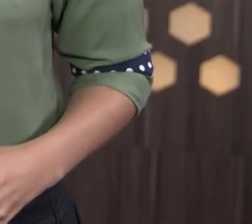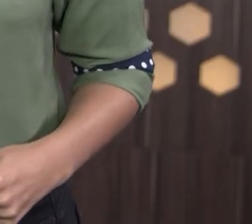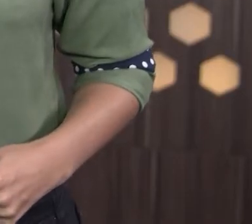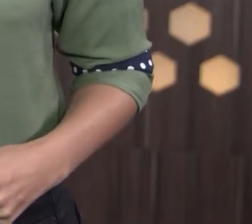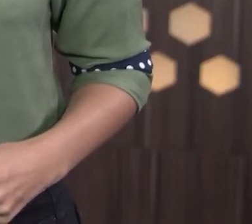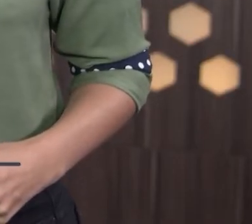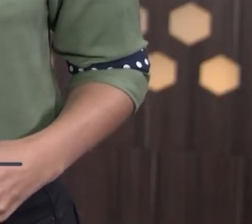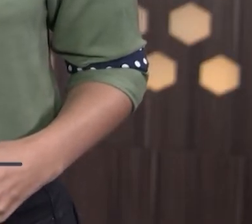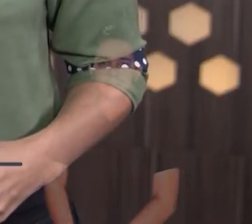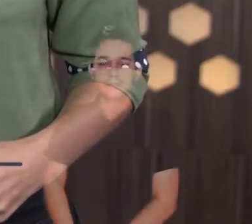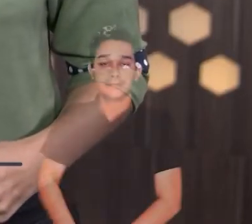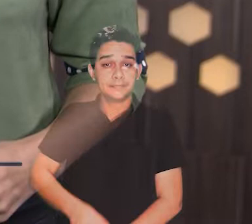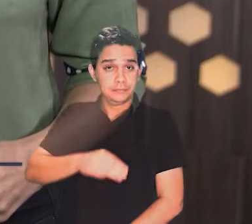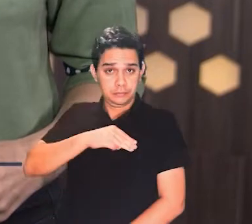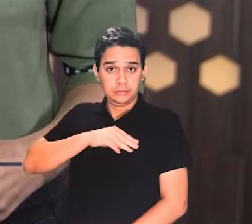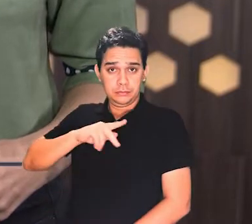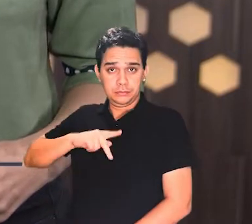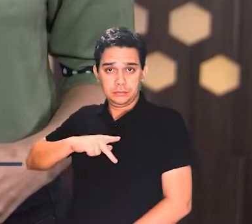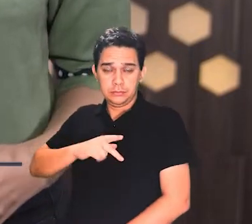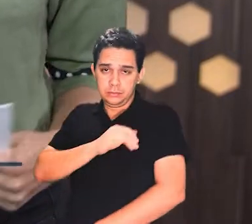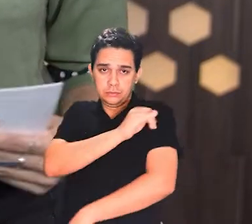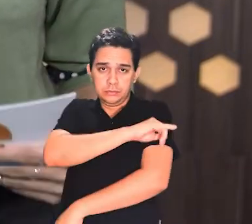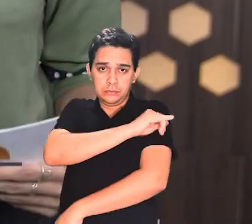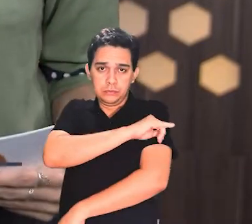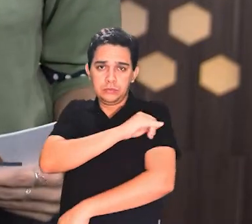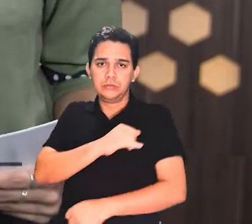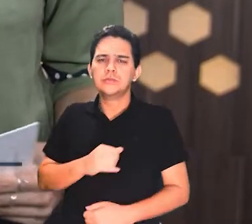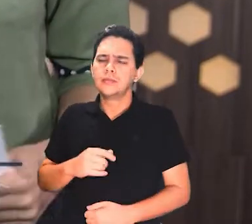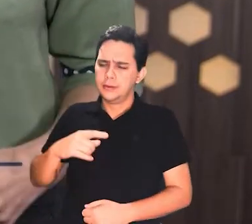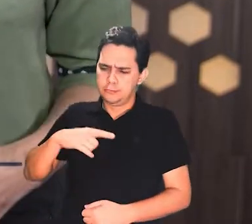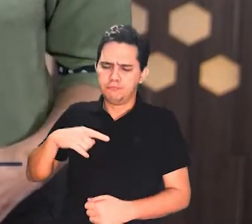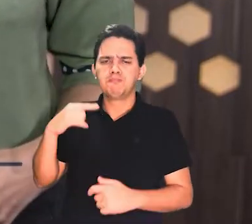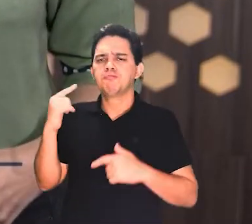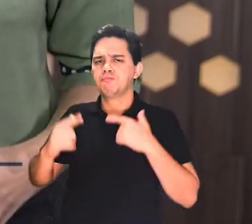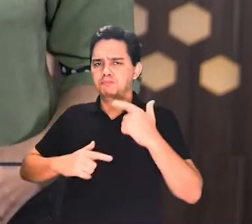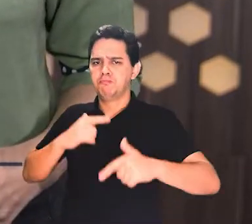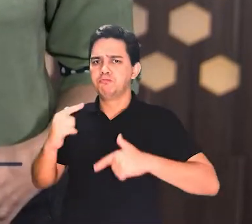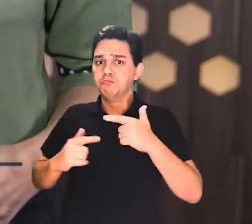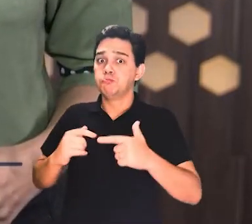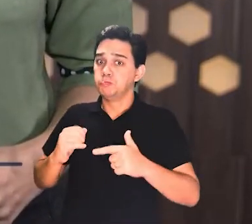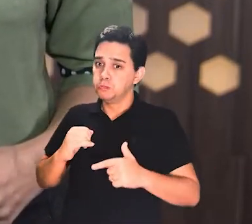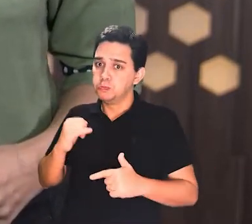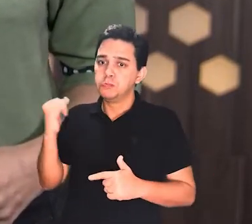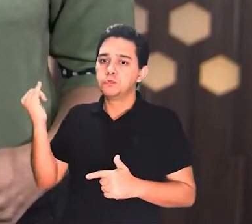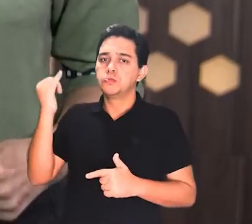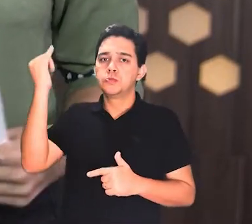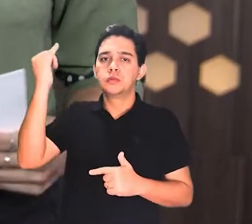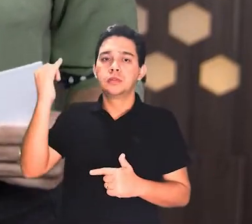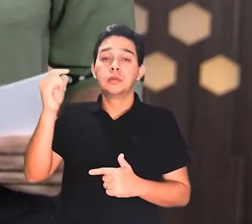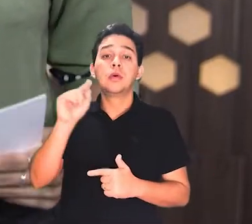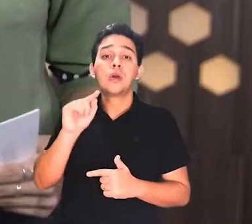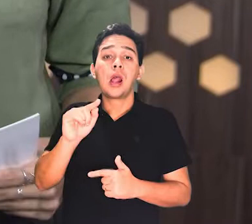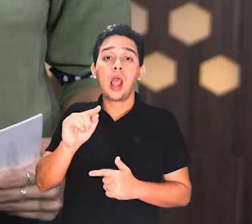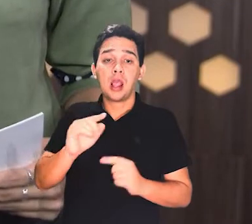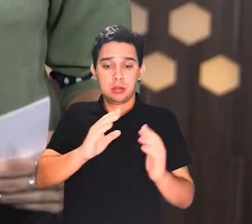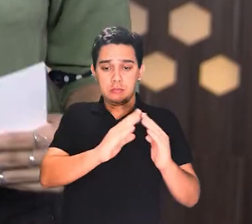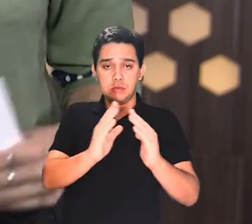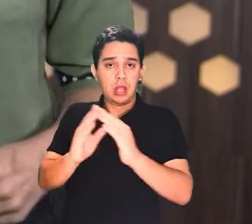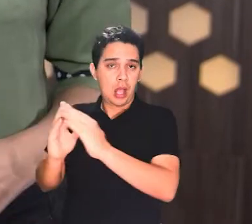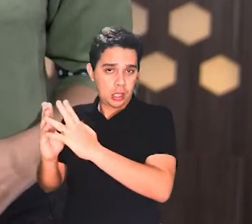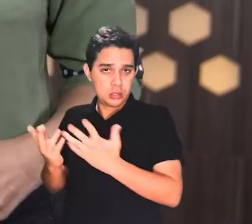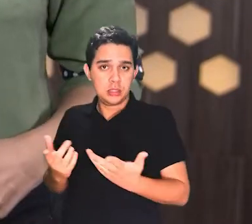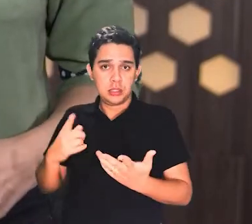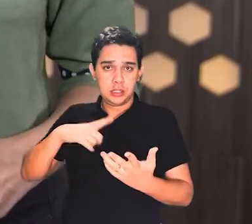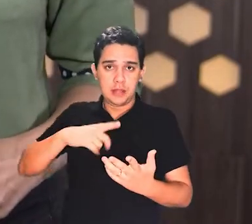O Ministério Público do Estado do Rio de Janeiro tem um relevante trabalho na desinstitucionalização de pacientes psiquiátricos